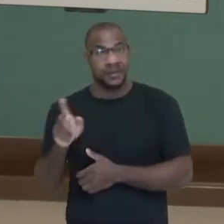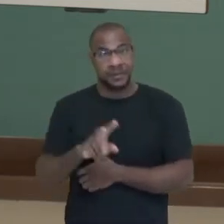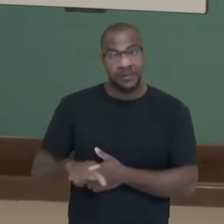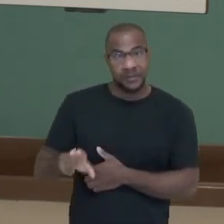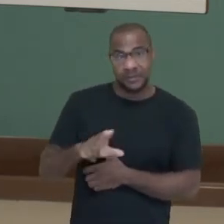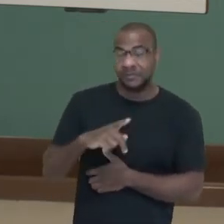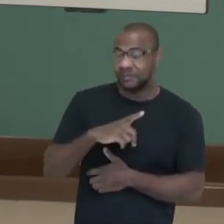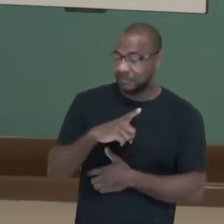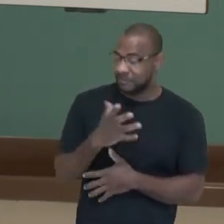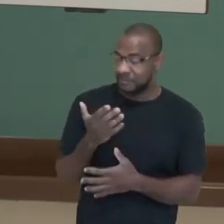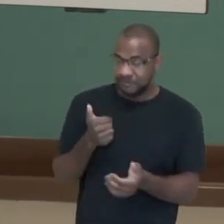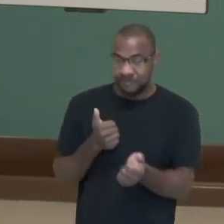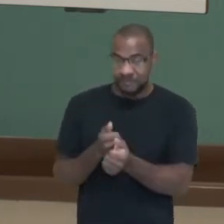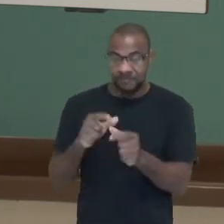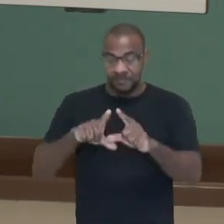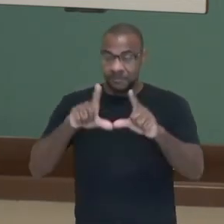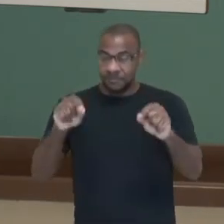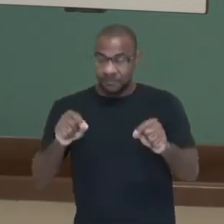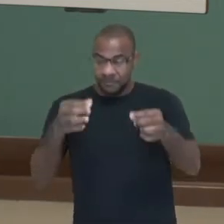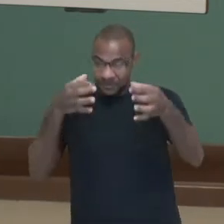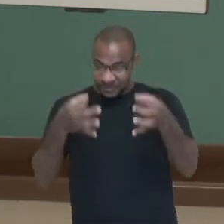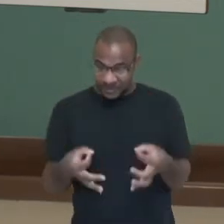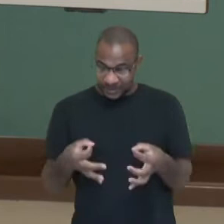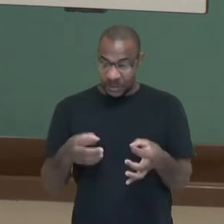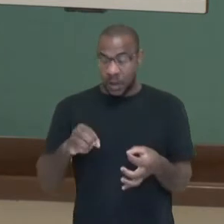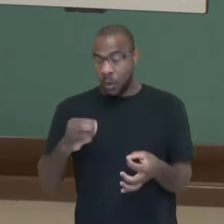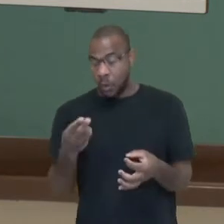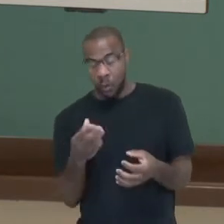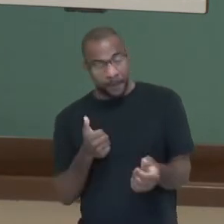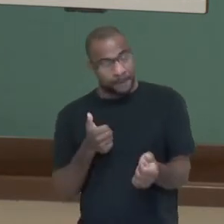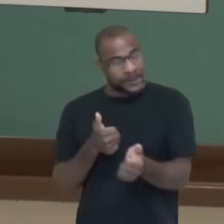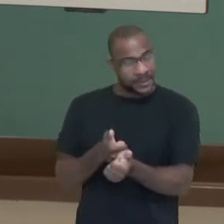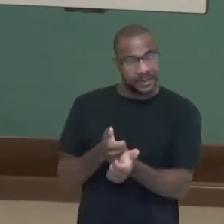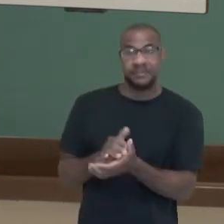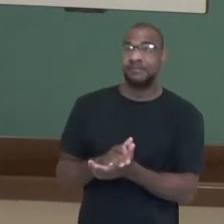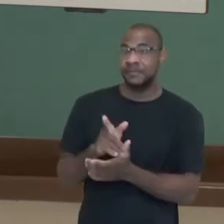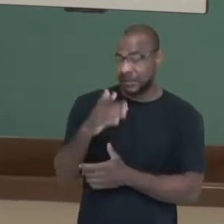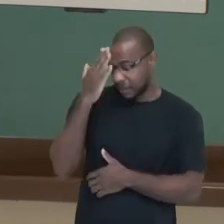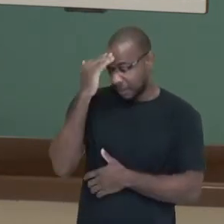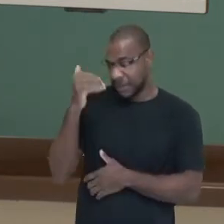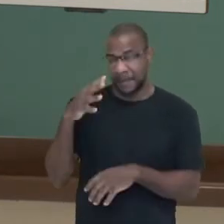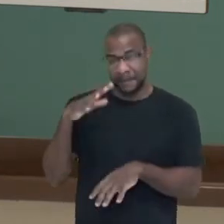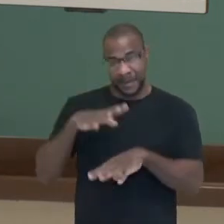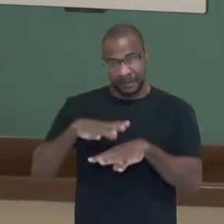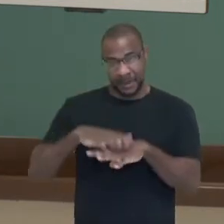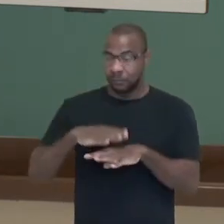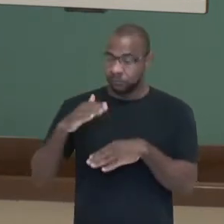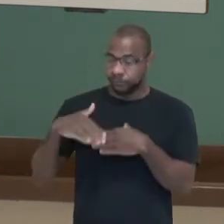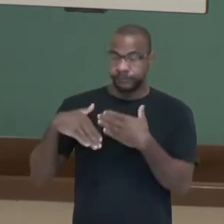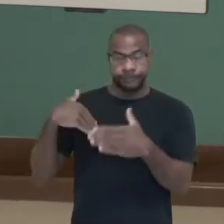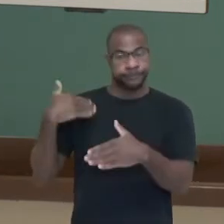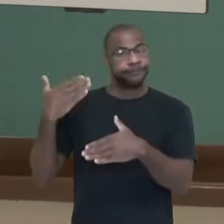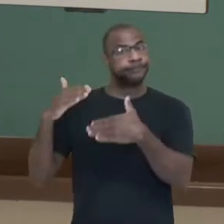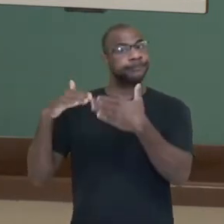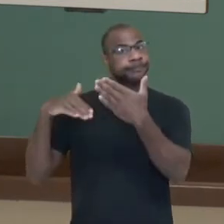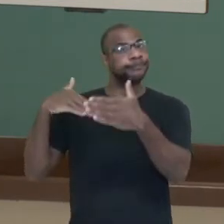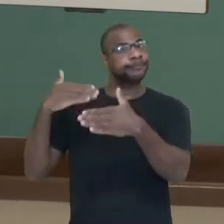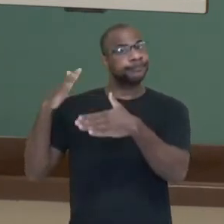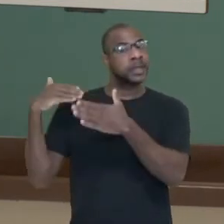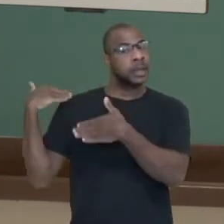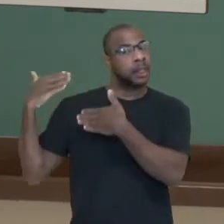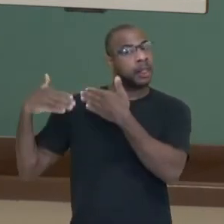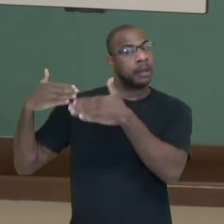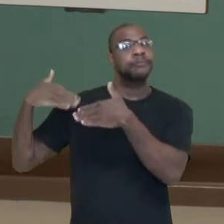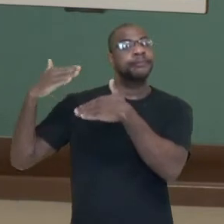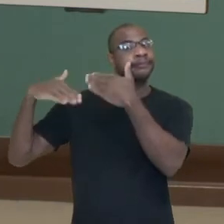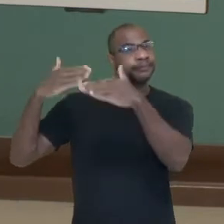ou aproximadas. Vocês sabem que a matemática foi se aperfeiçoando ao longo do tempo. Então, as fórmulas deles não eram exatamente